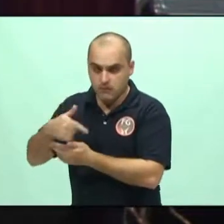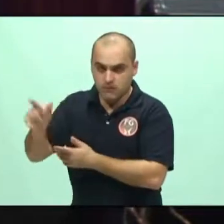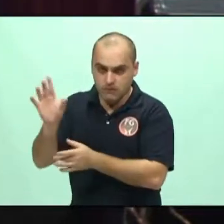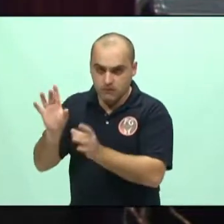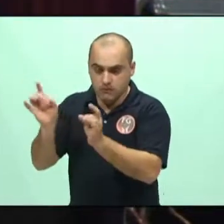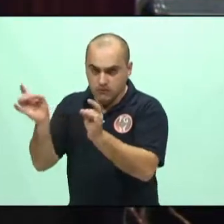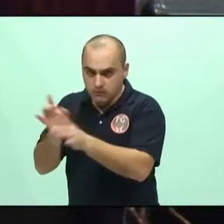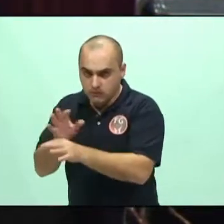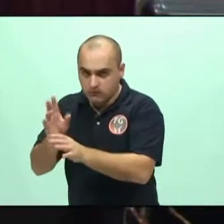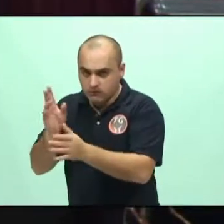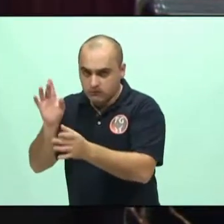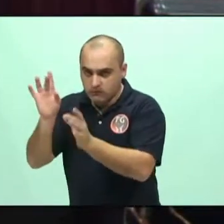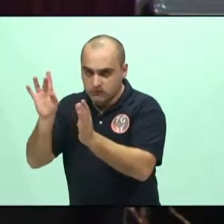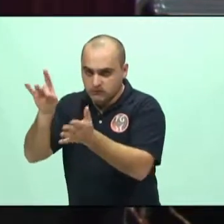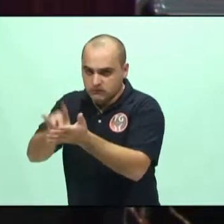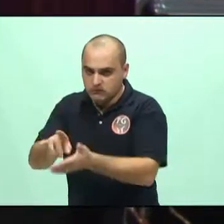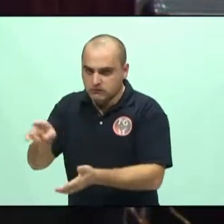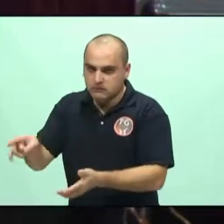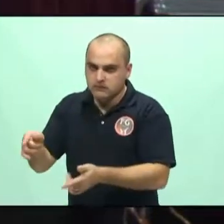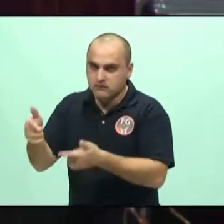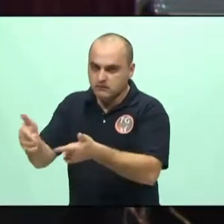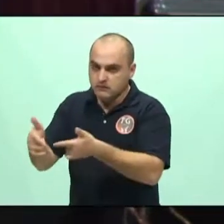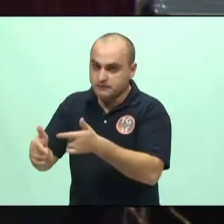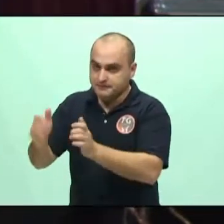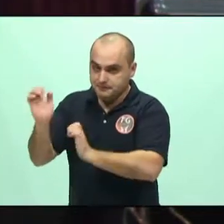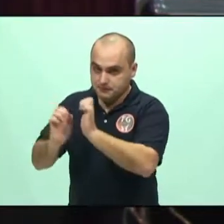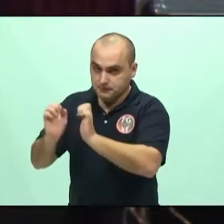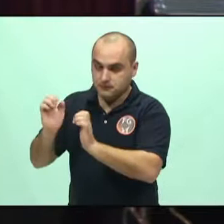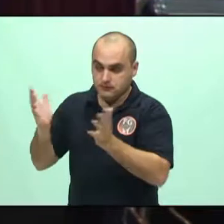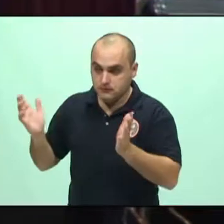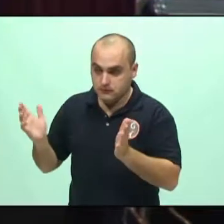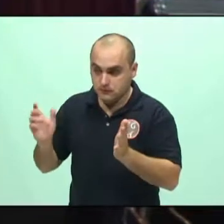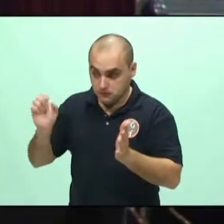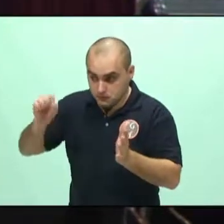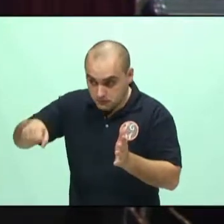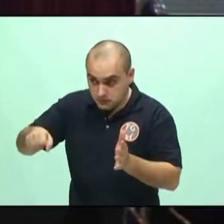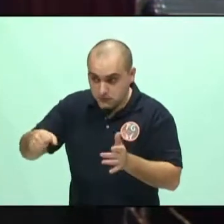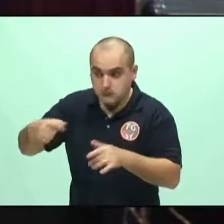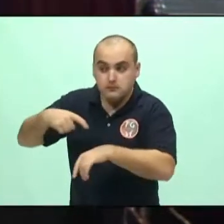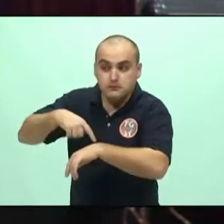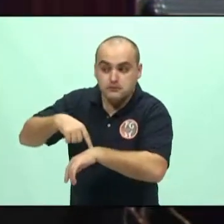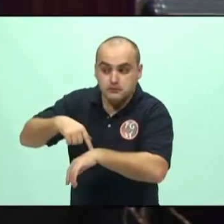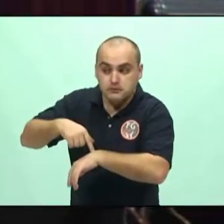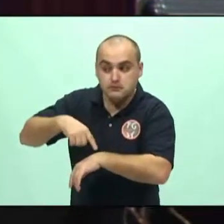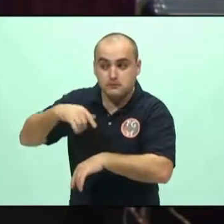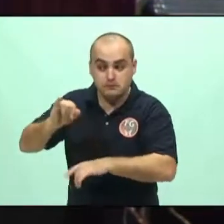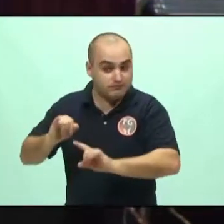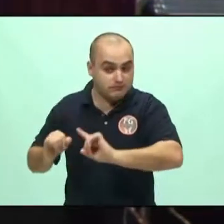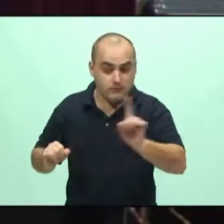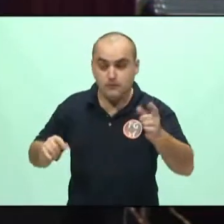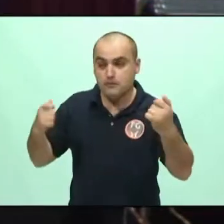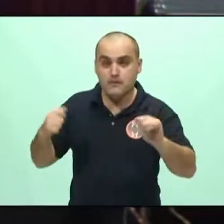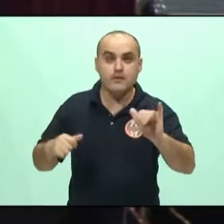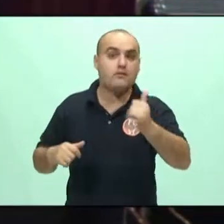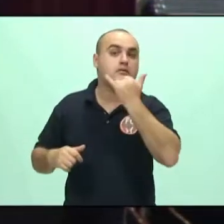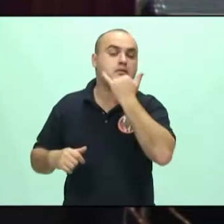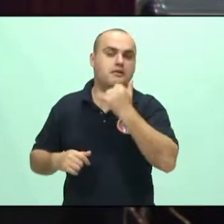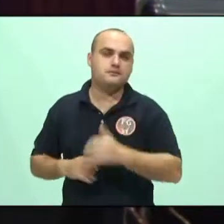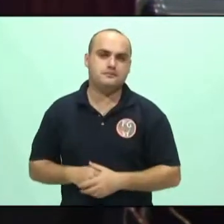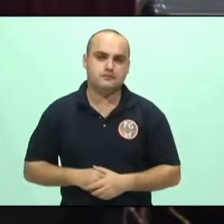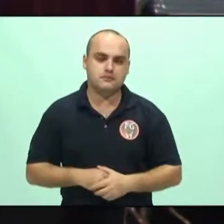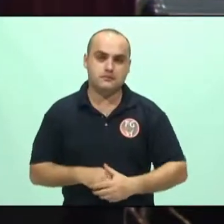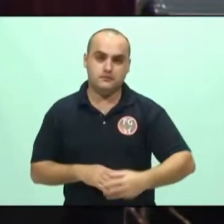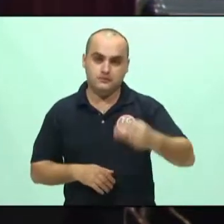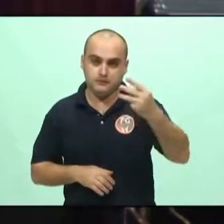sim sim qual o prazo caso contrário Justifique três quando será